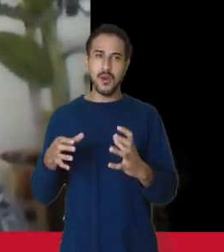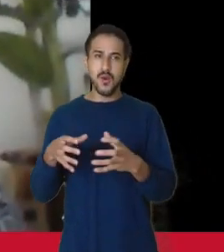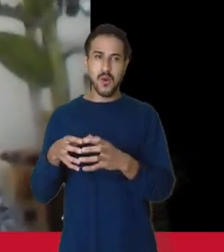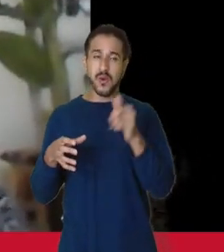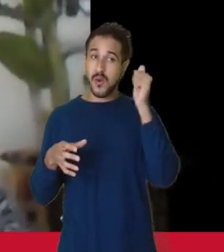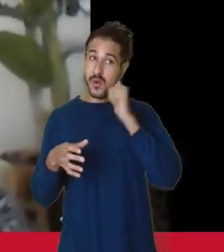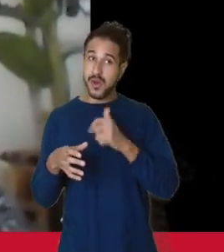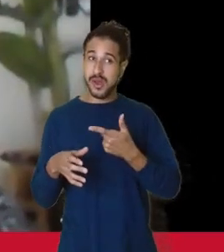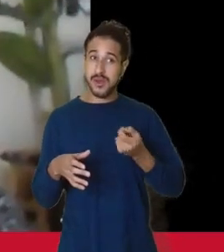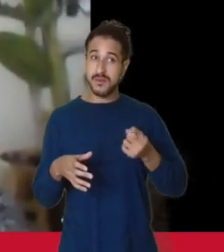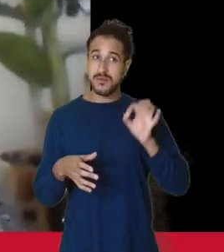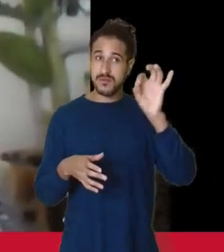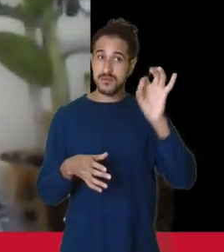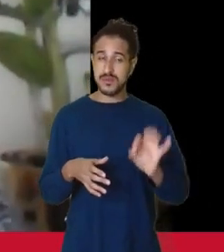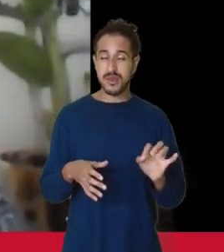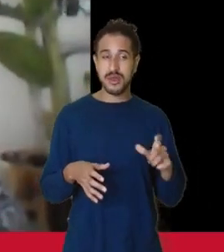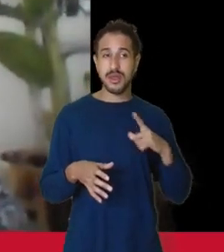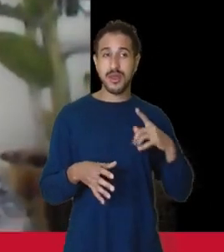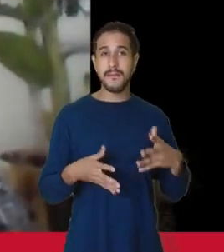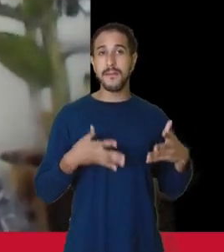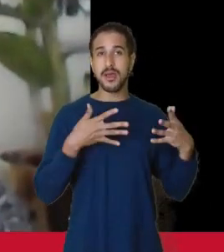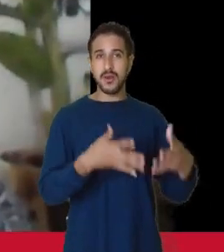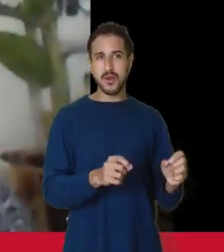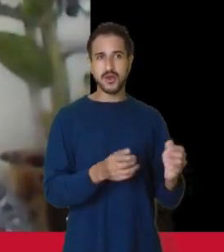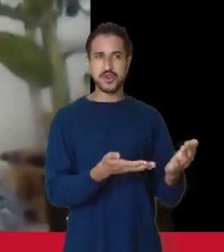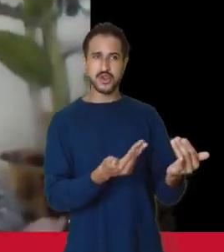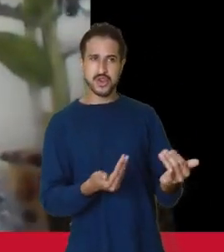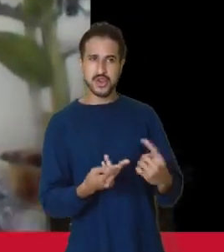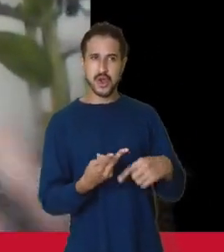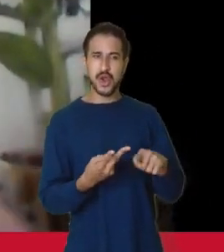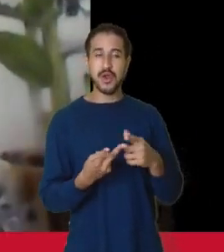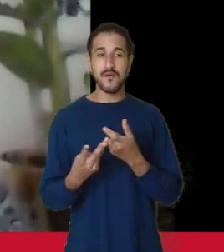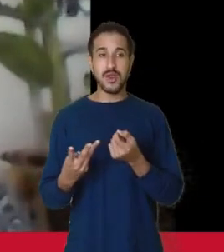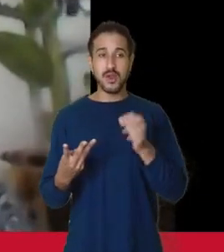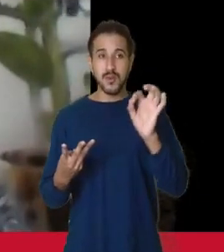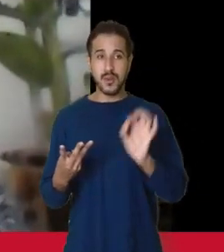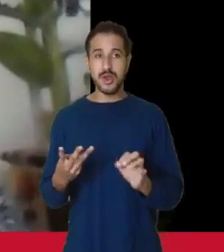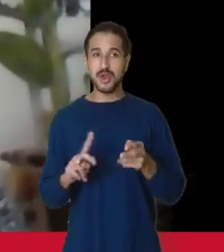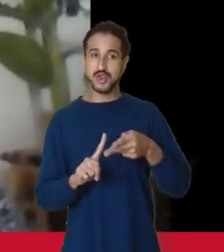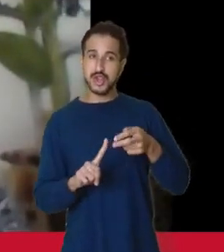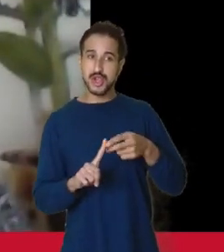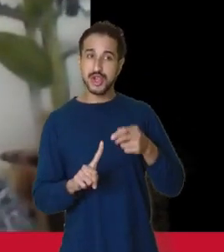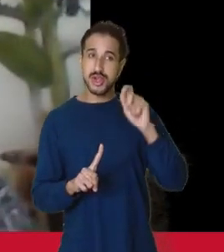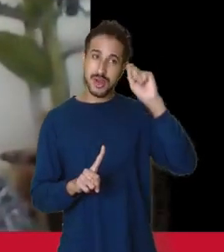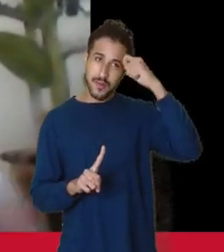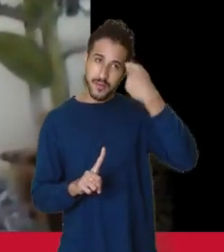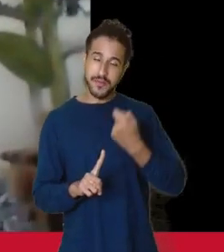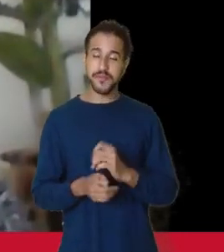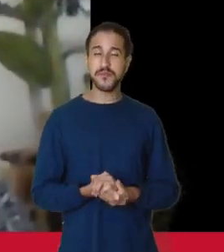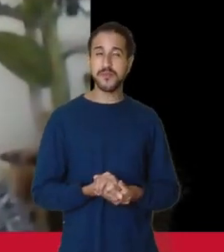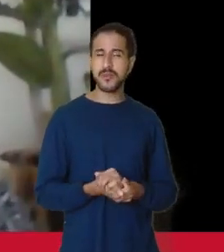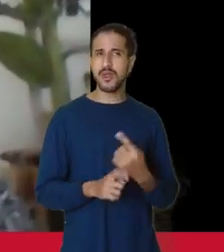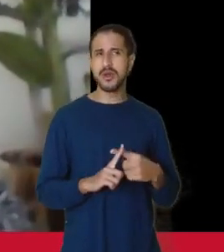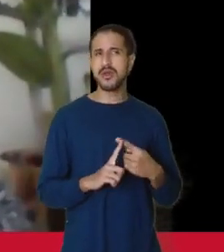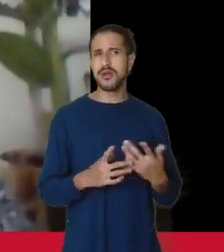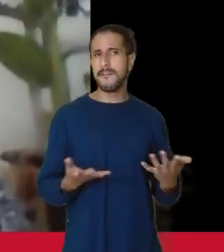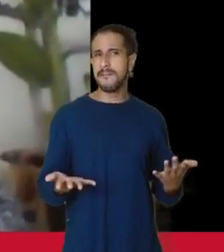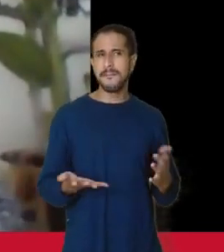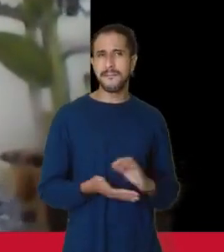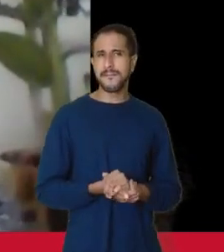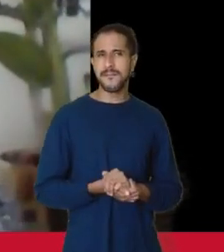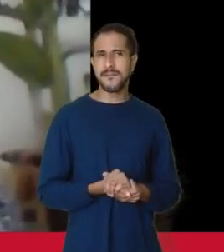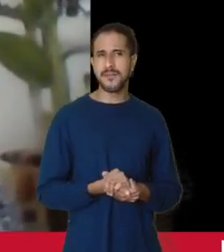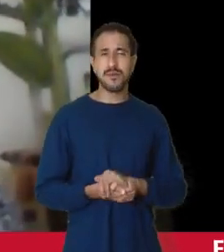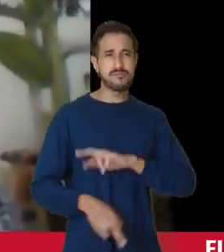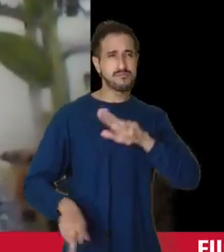mulheres, 20% de participação para jovens, 20% para indígenas e negros. Por quê?